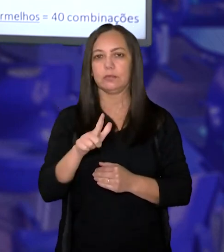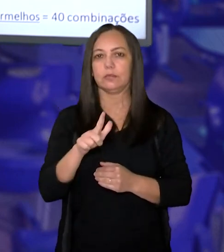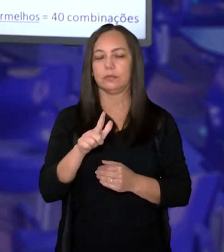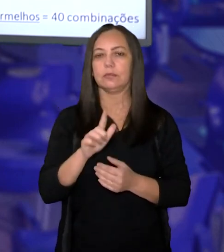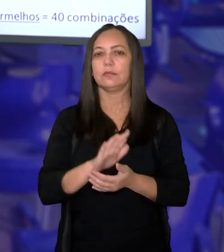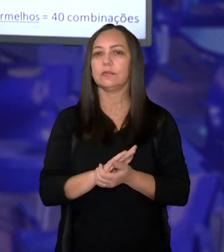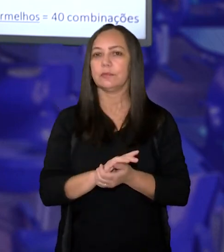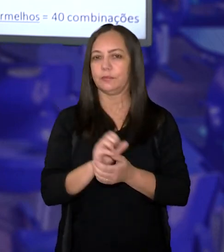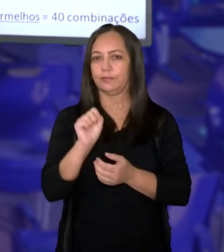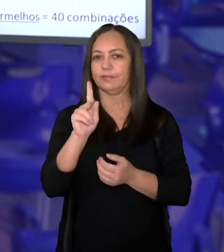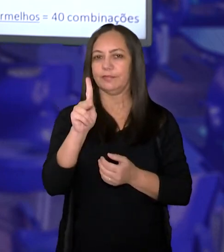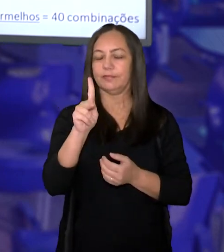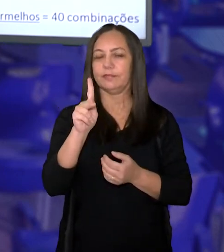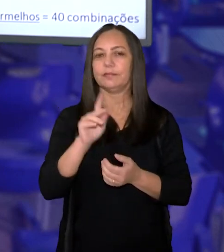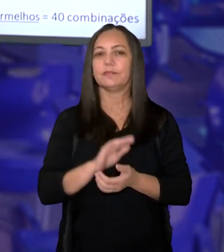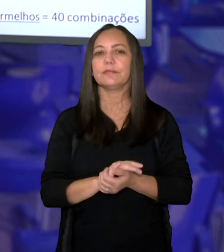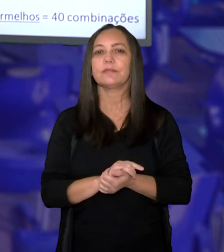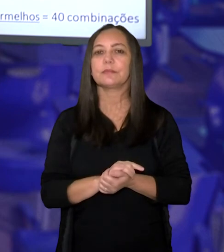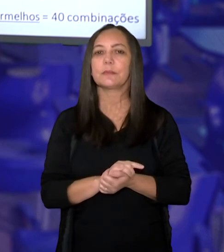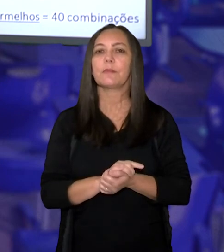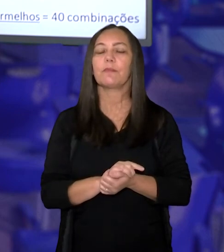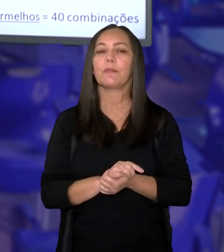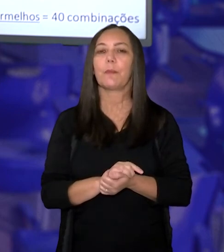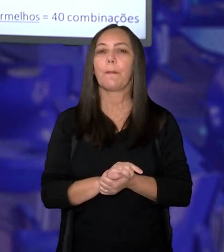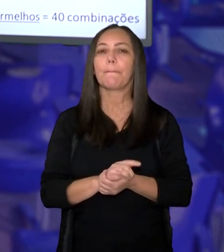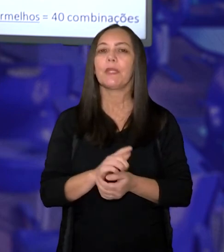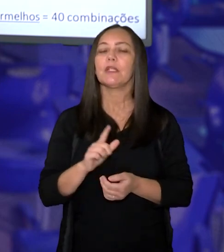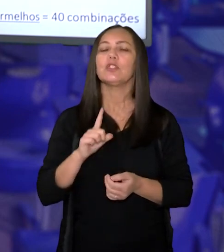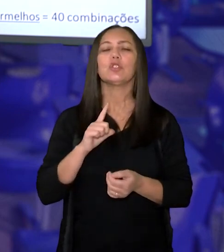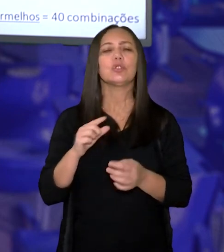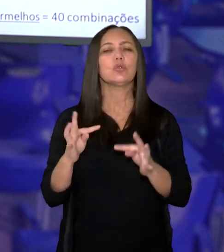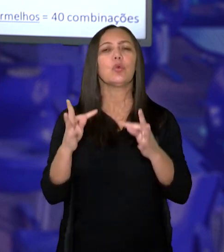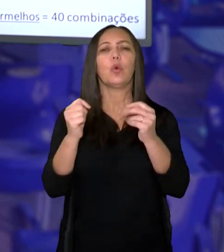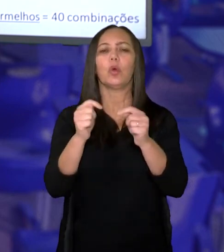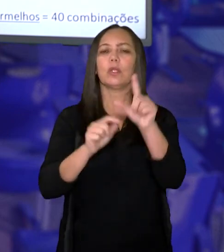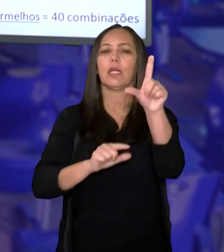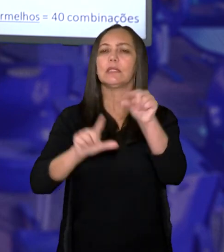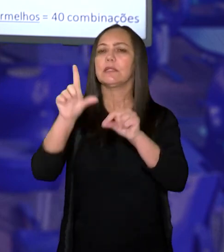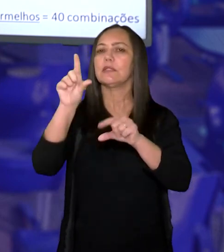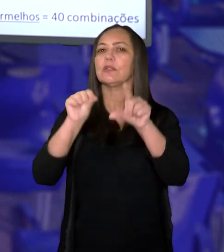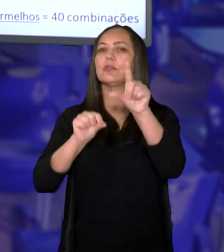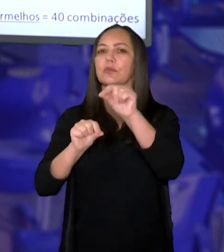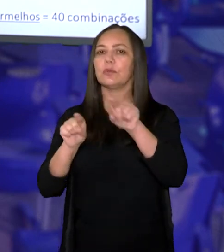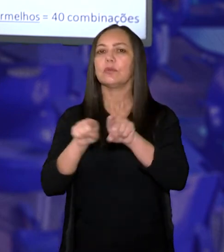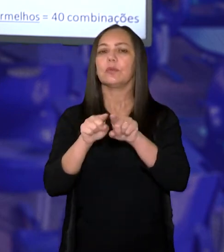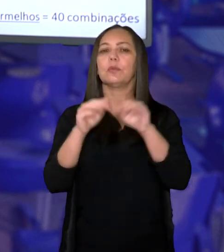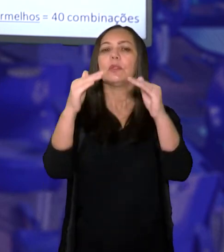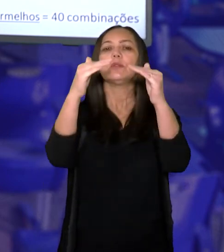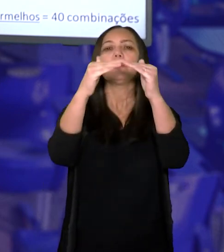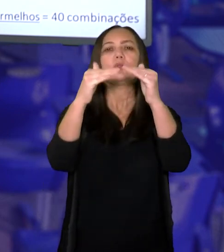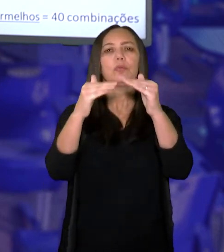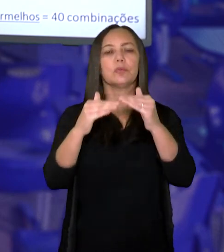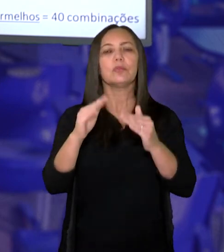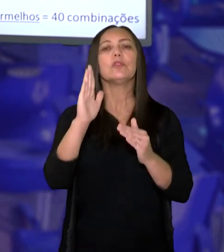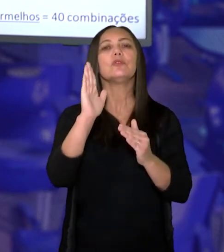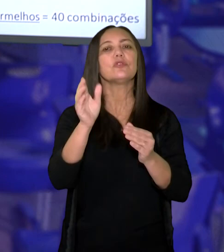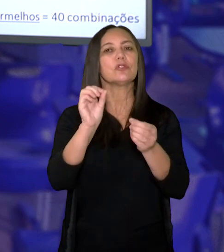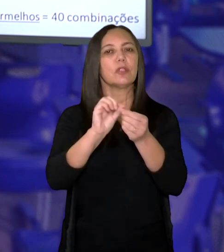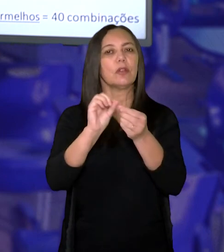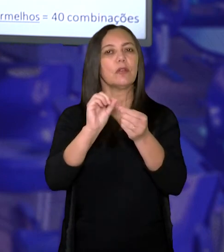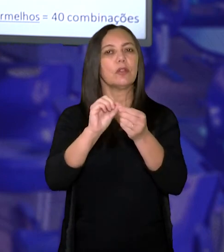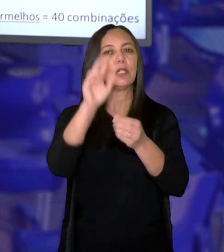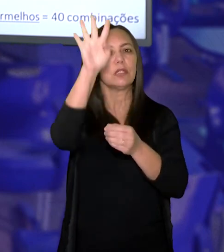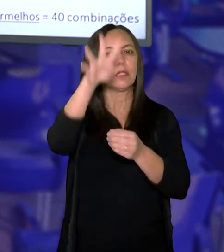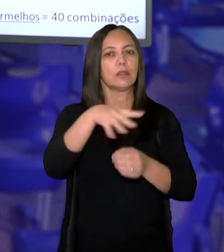amarelo. Ok? Então aqui são todas as opções, as combinações daquilo que a gente já fez